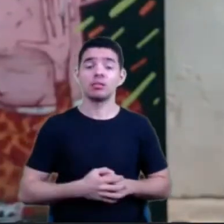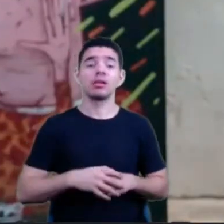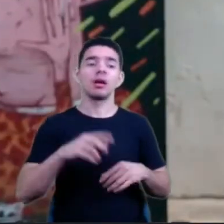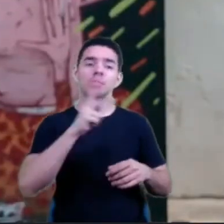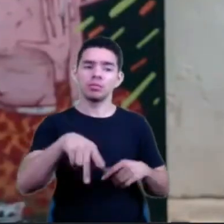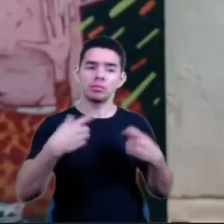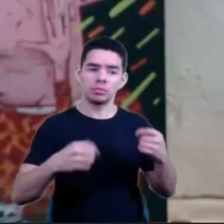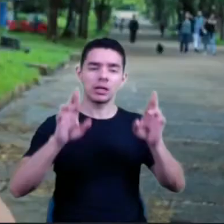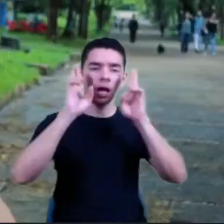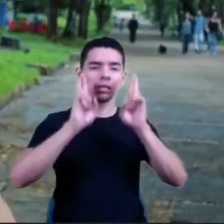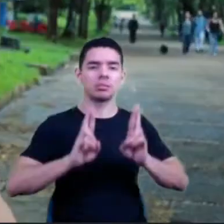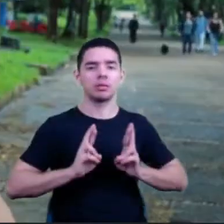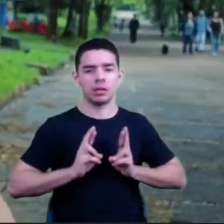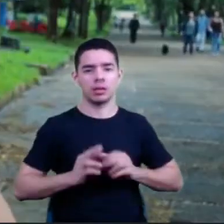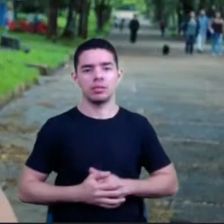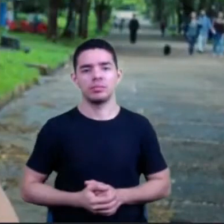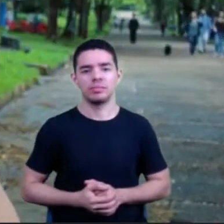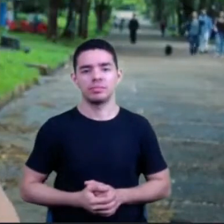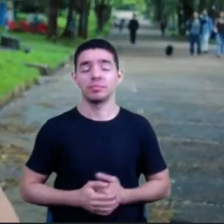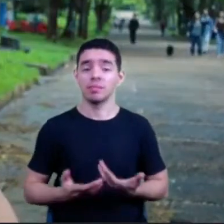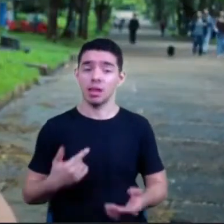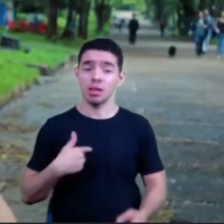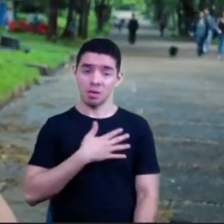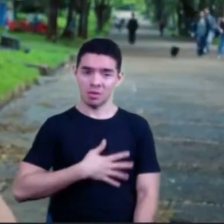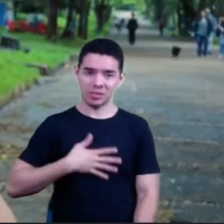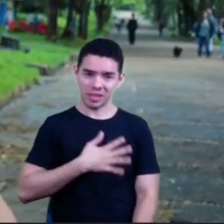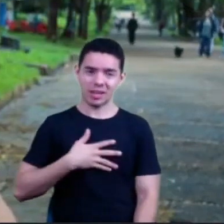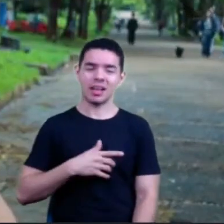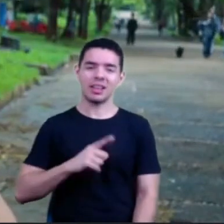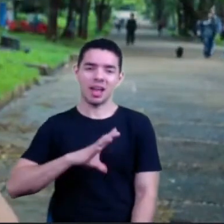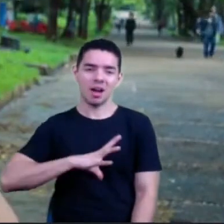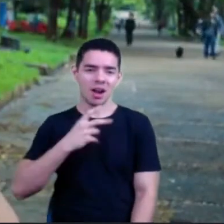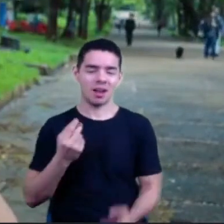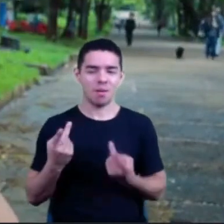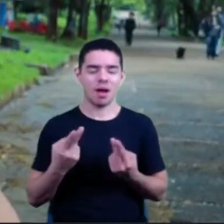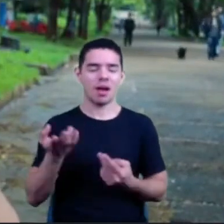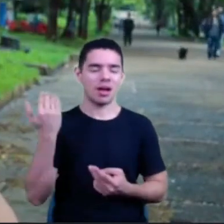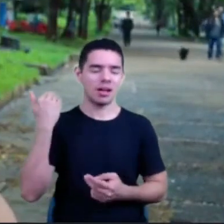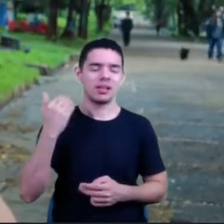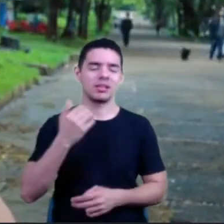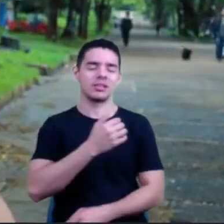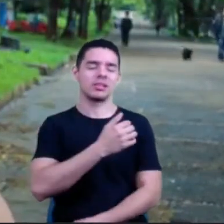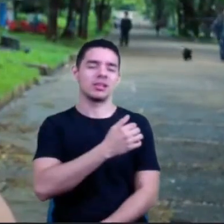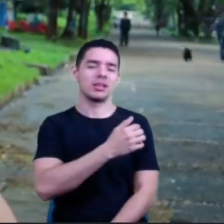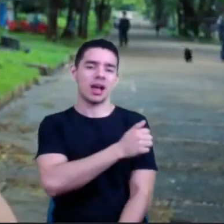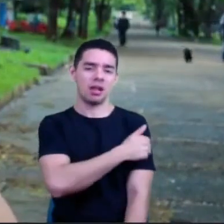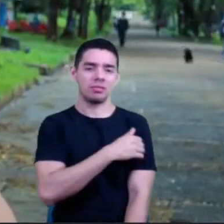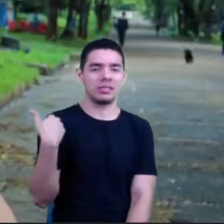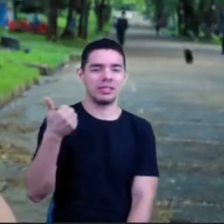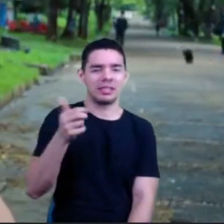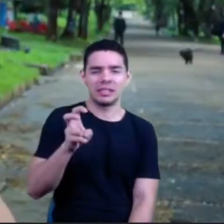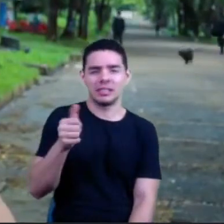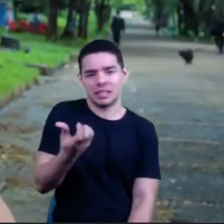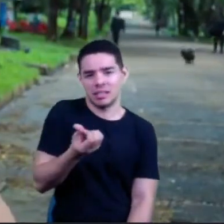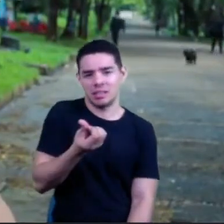tem que me respeitar. Eu gostaria de ter tido a coragem que eles têm quando eu tinha 15, 16 anos,